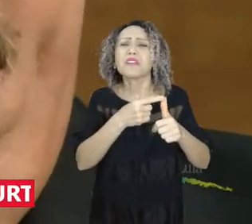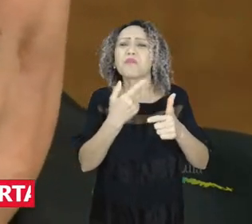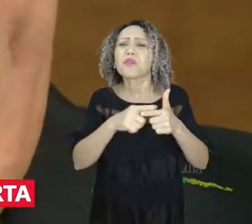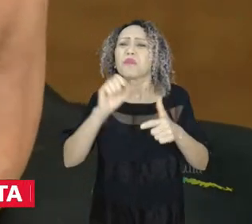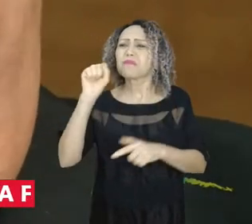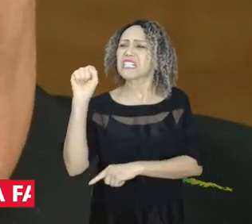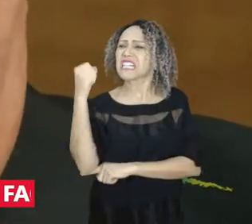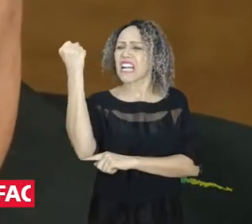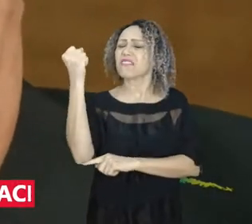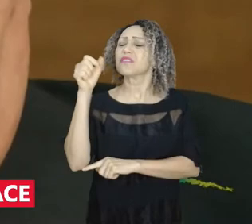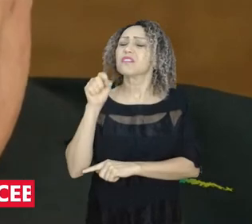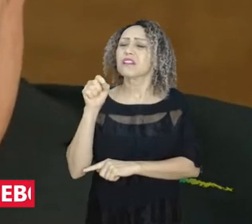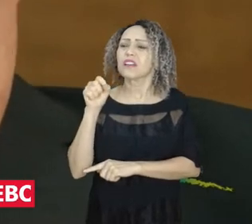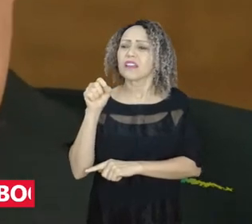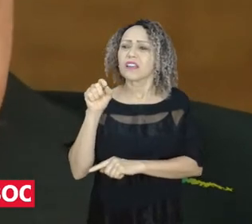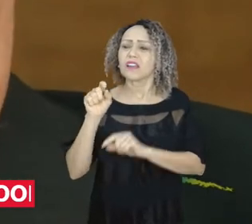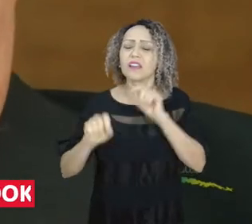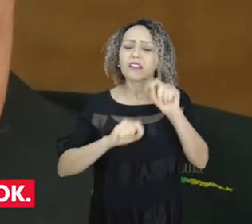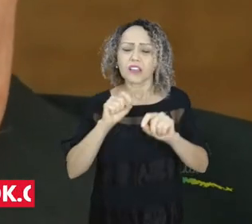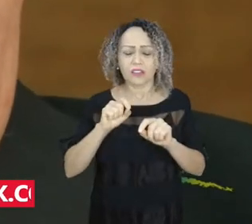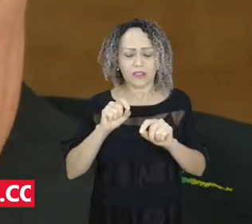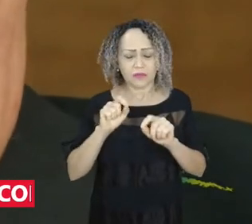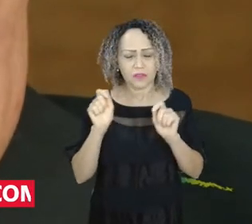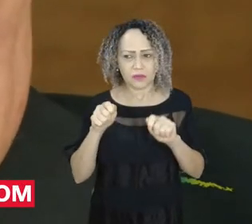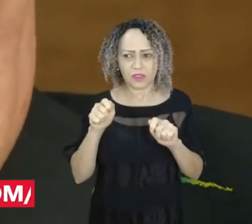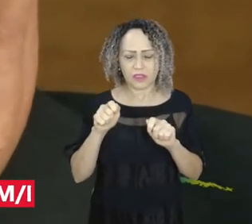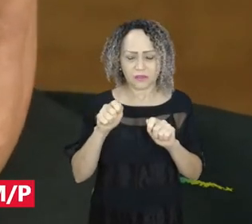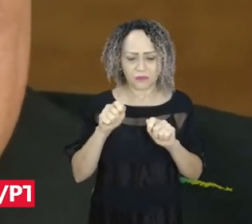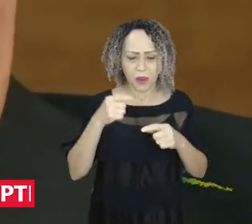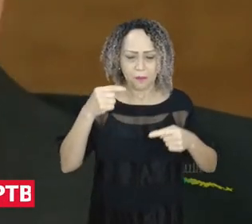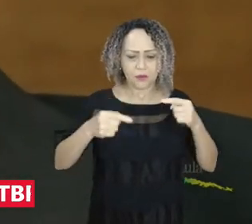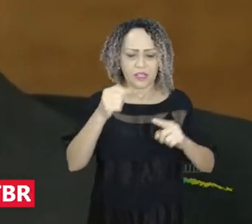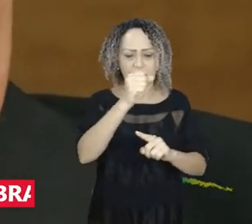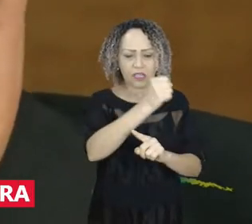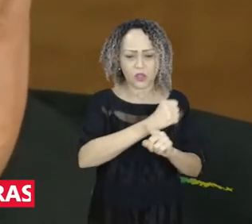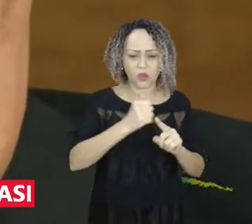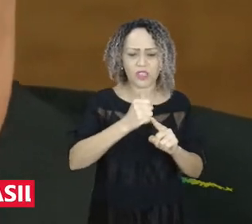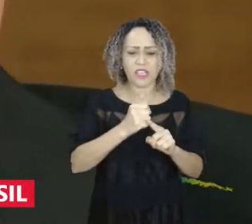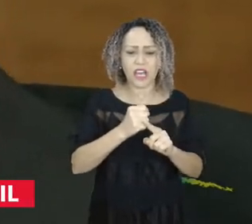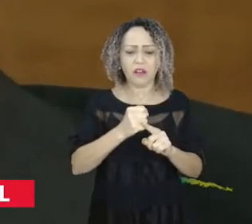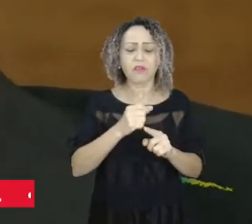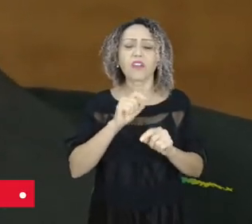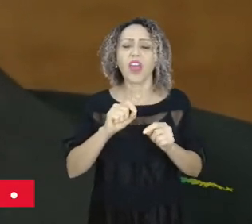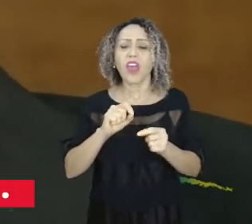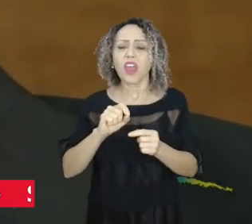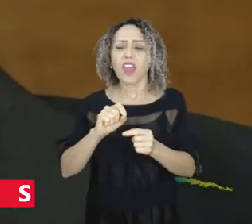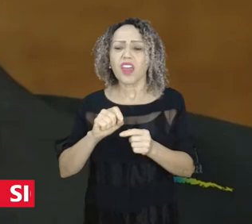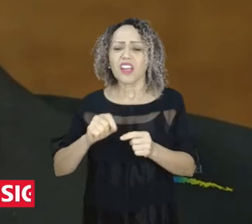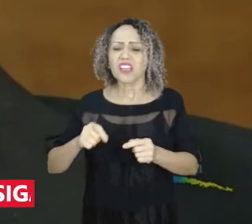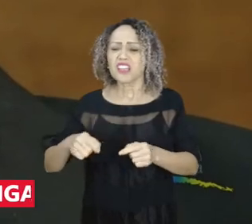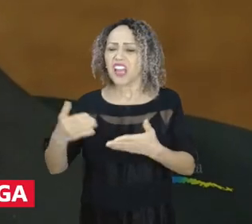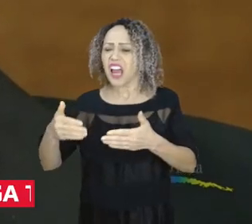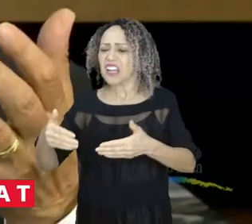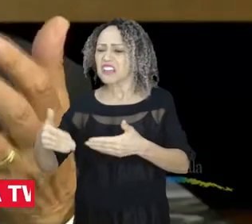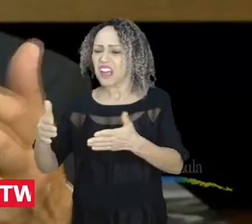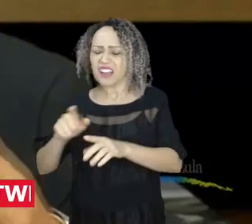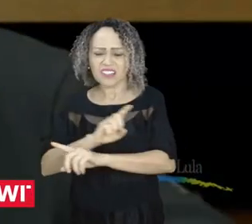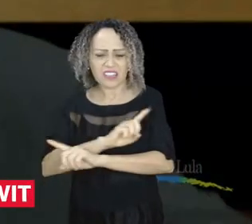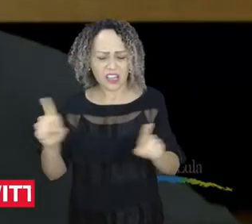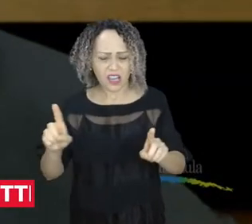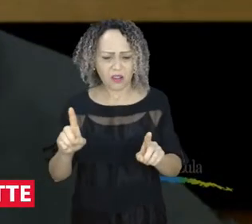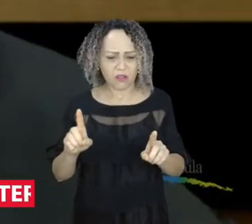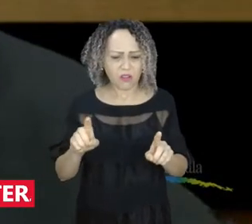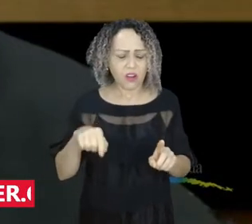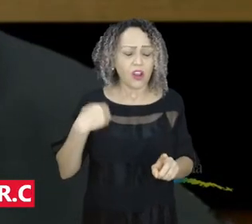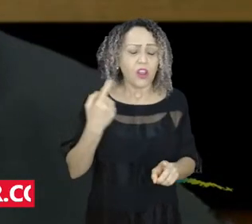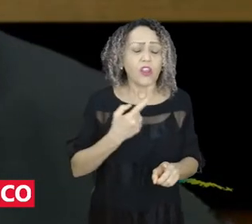para poder fazer com que a política social vingasse é que nós descobrimos que não tinha cadastro no Brasil. E